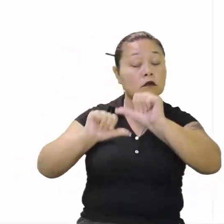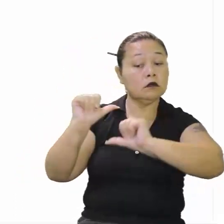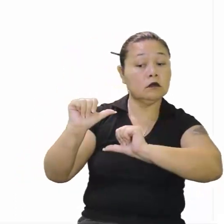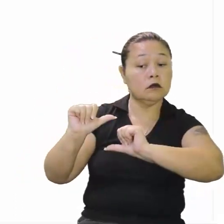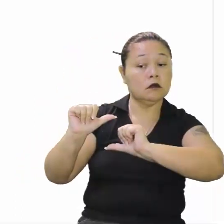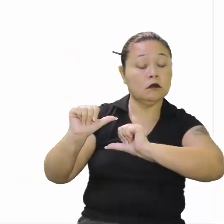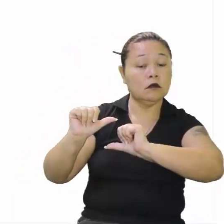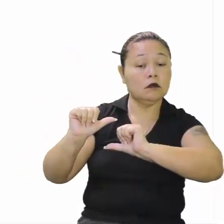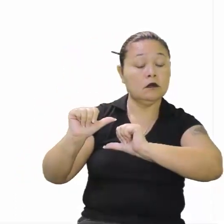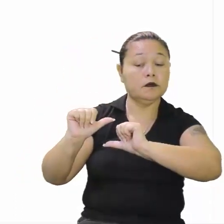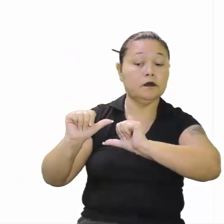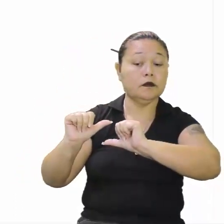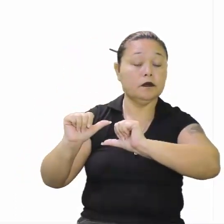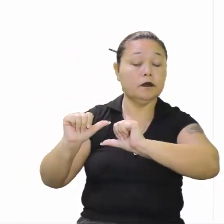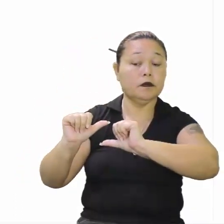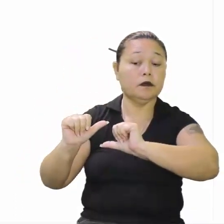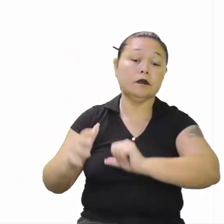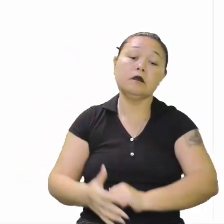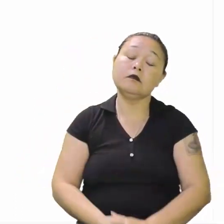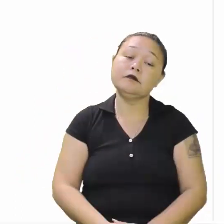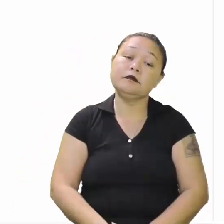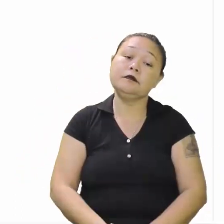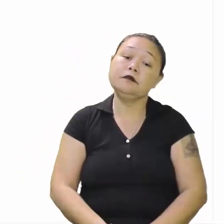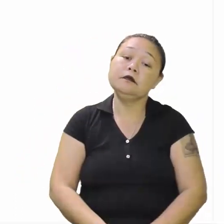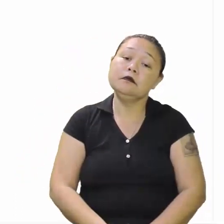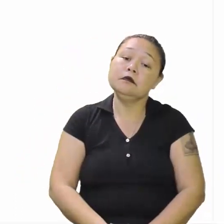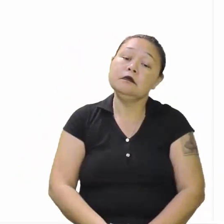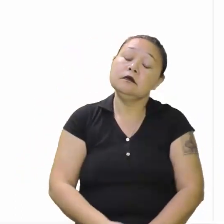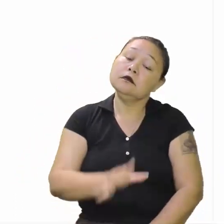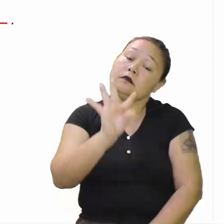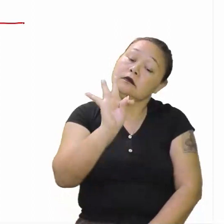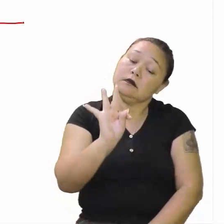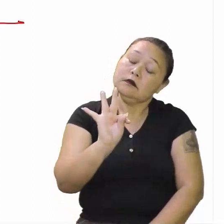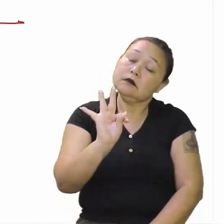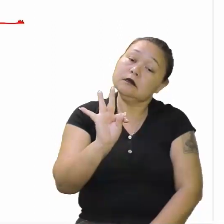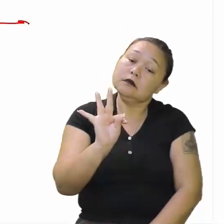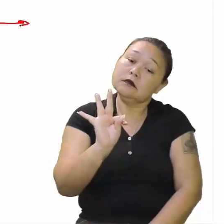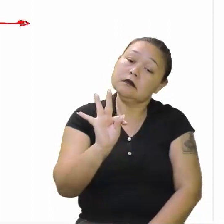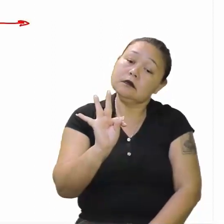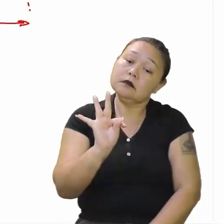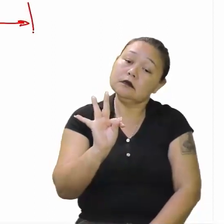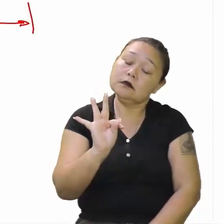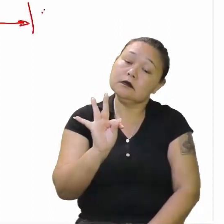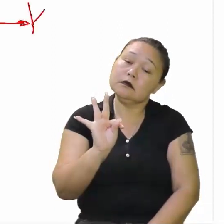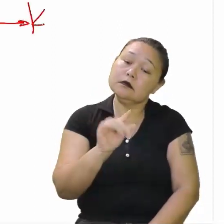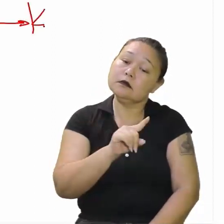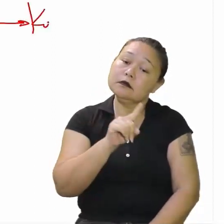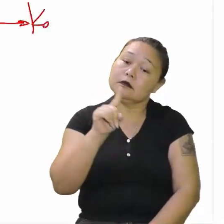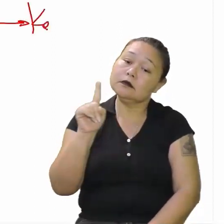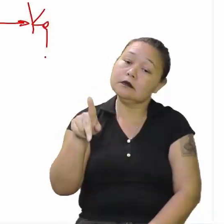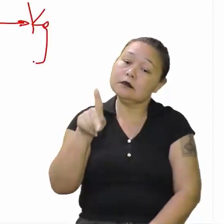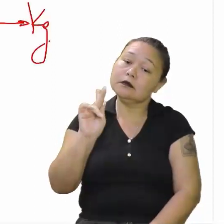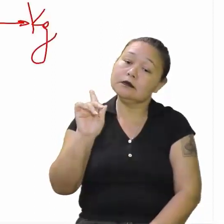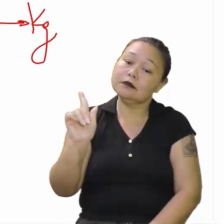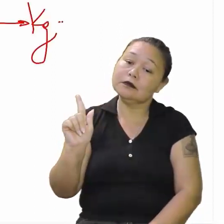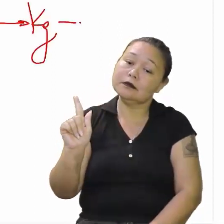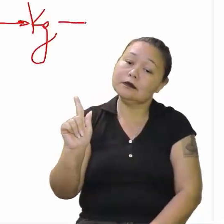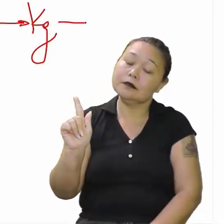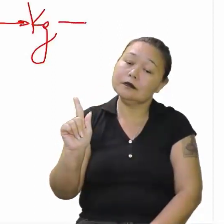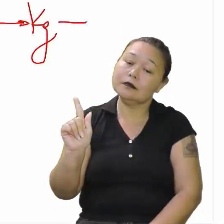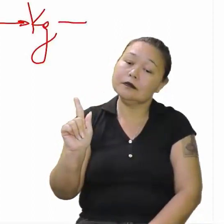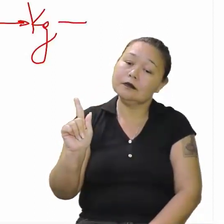só para lembrar aqui, ó, você vai tonelada para quilo